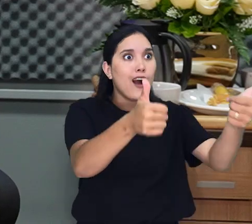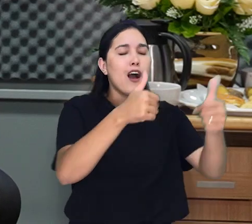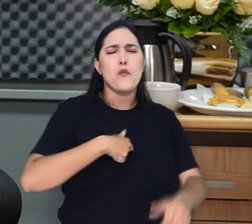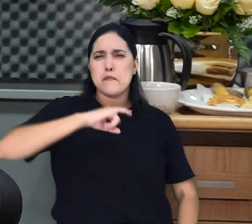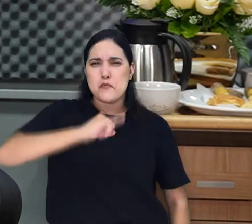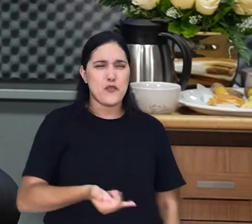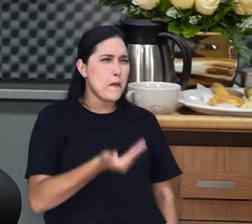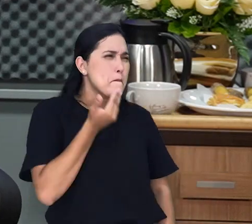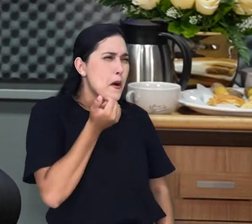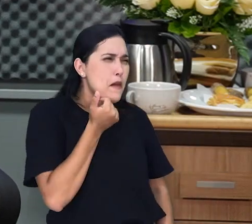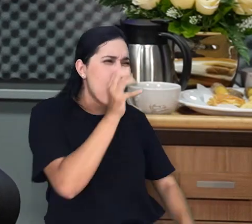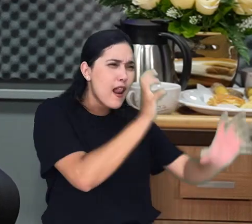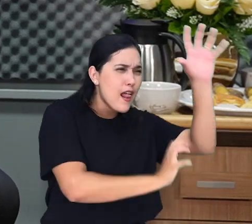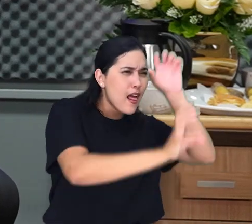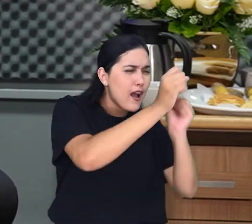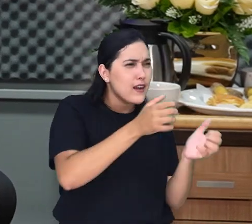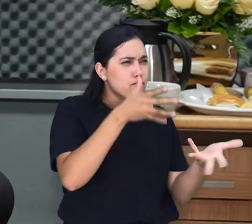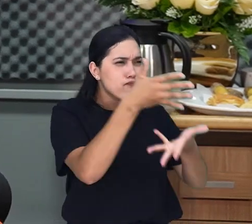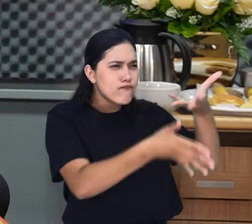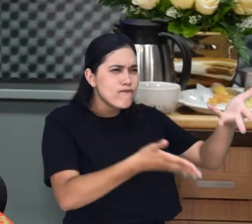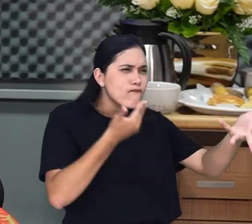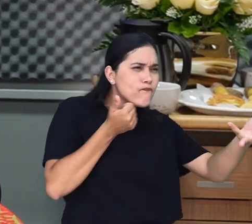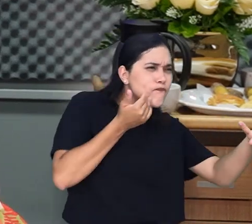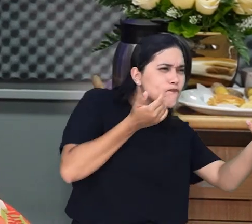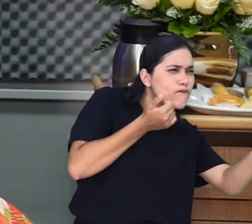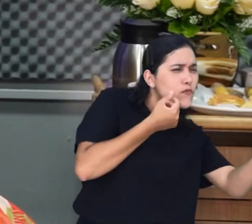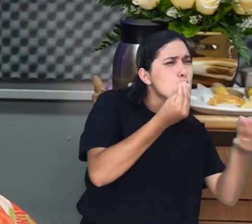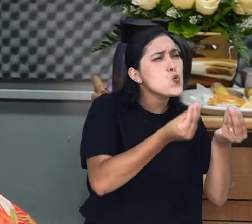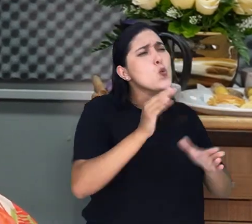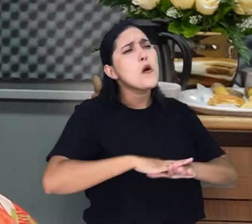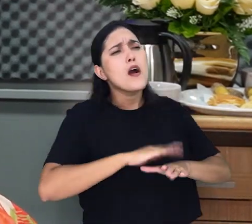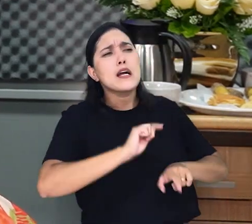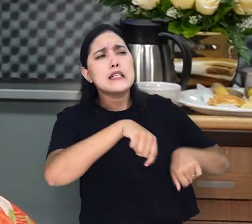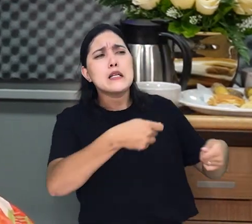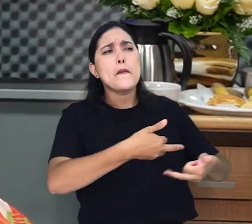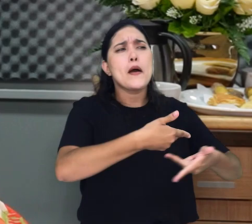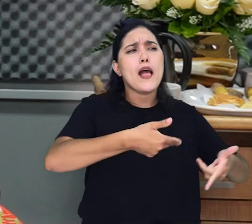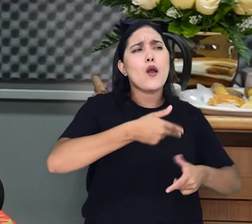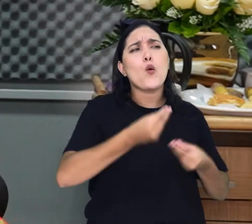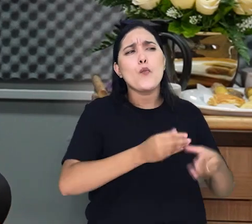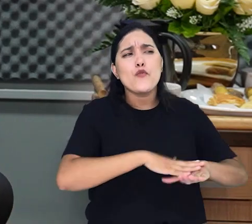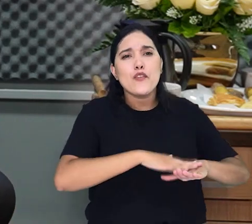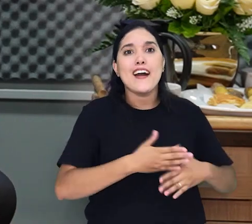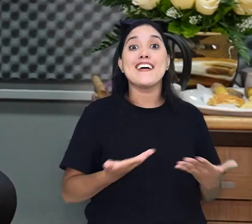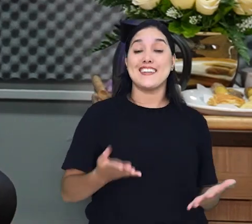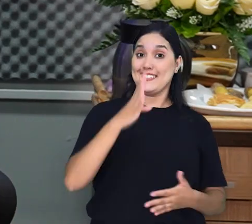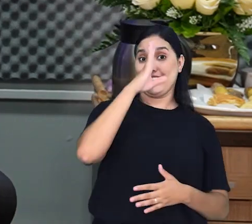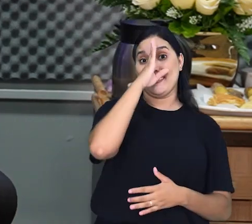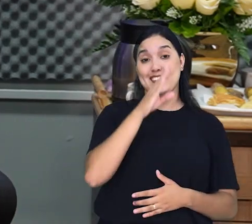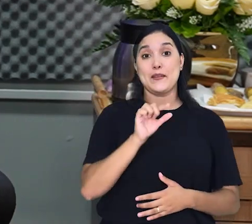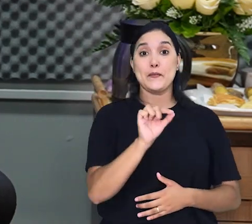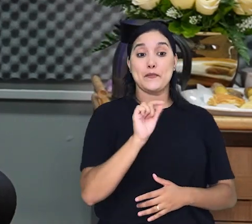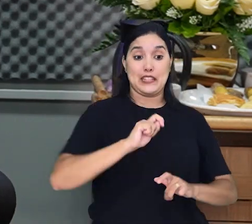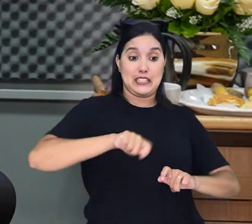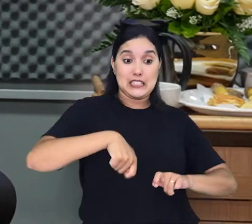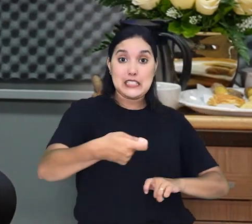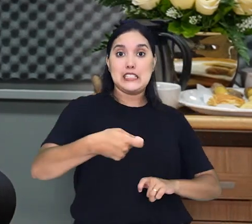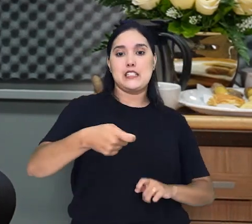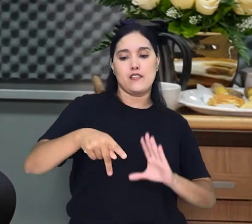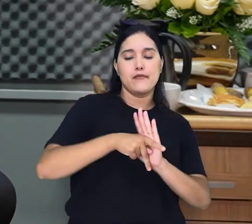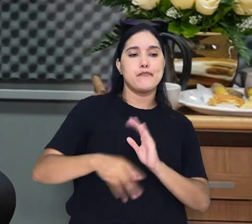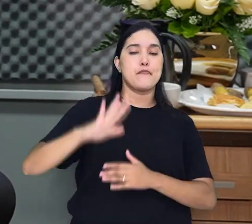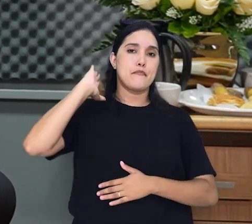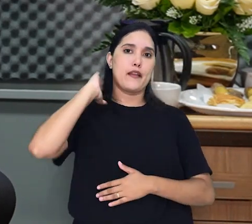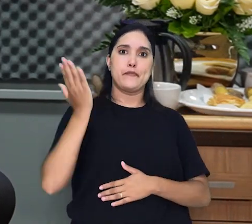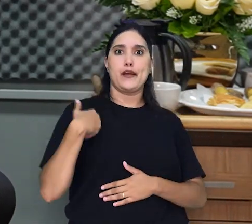aqui adiante. Mas eu já começo a plantar dentro deles essa sementinha de que um dia eles vão encontrar também um surdo. Assim